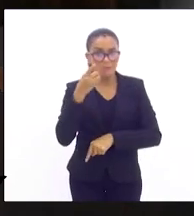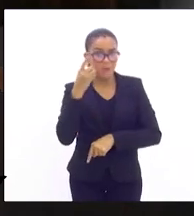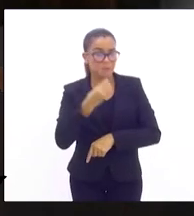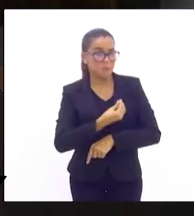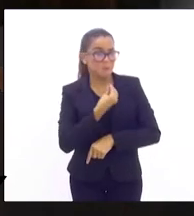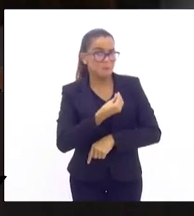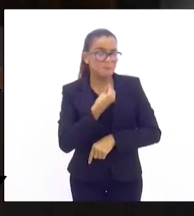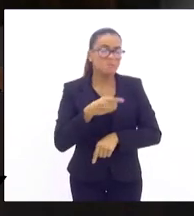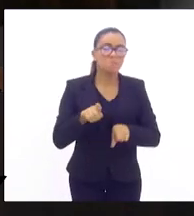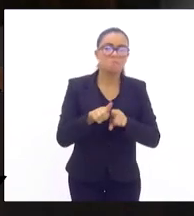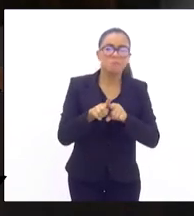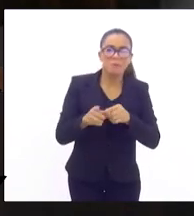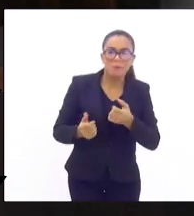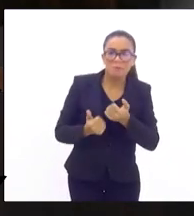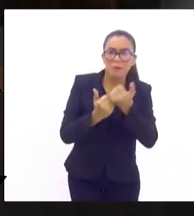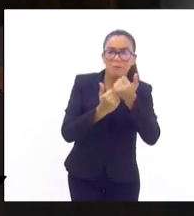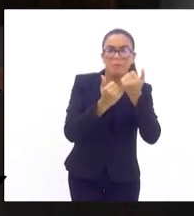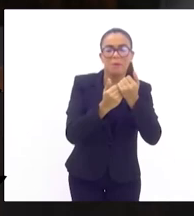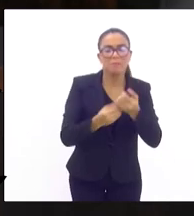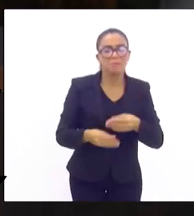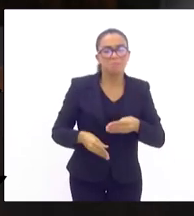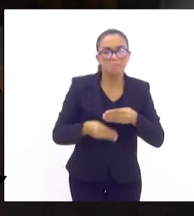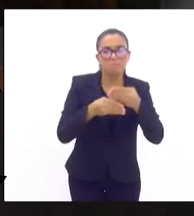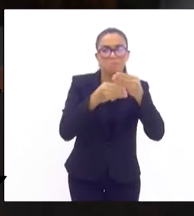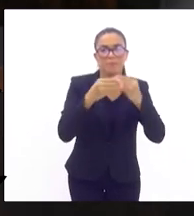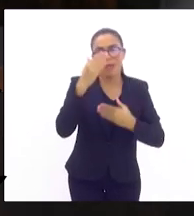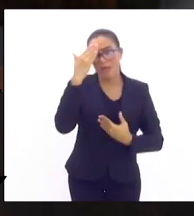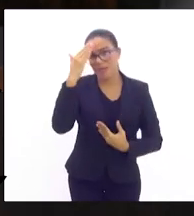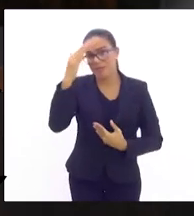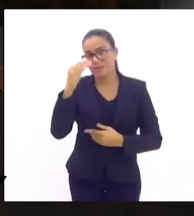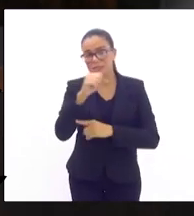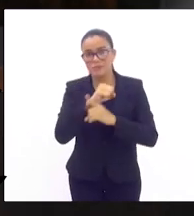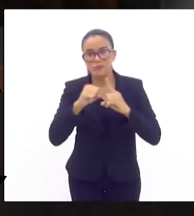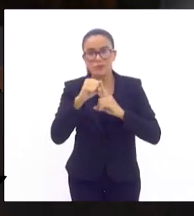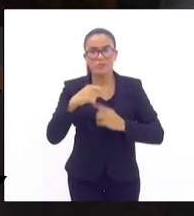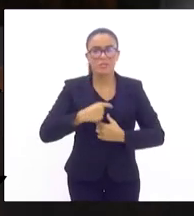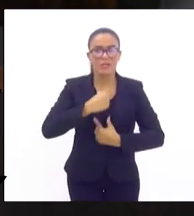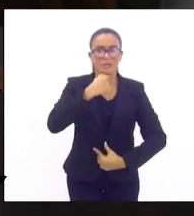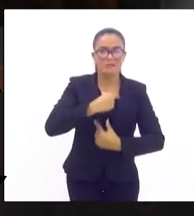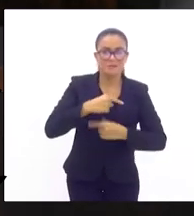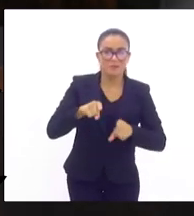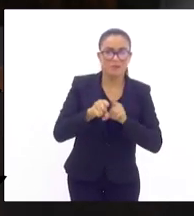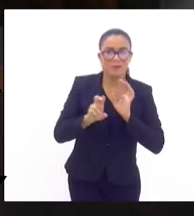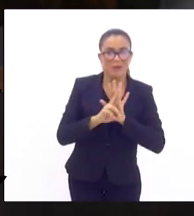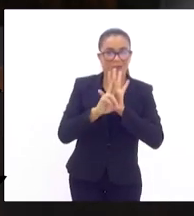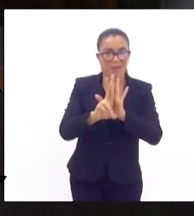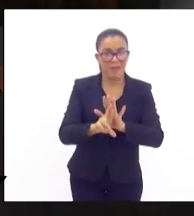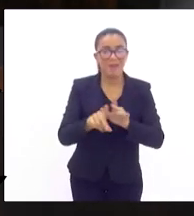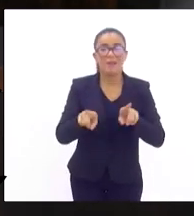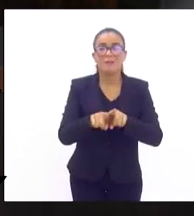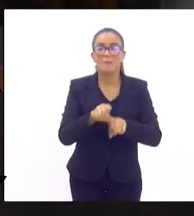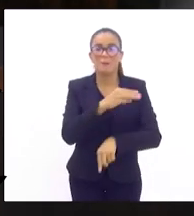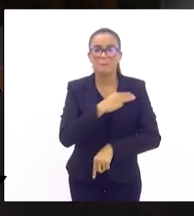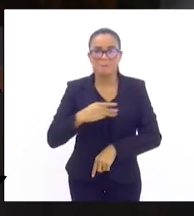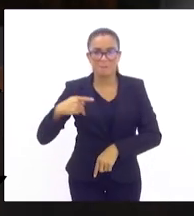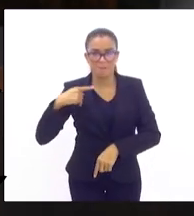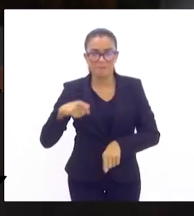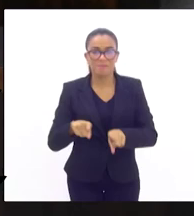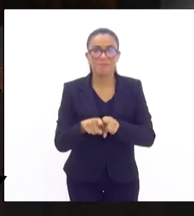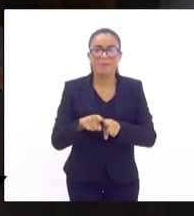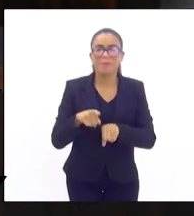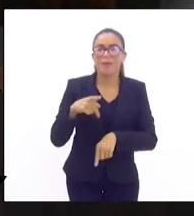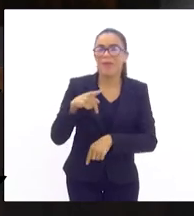contribuição, participaram efetivamente, agradecer a sociedade civil que está aqui representada, o Ministério Público, ao